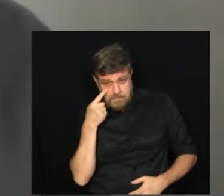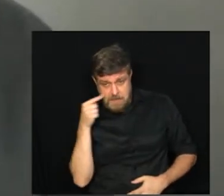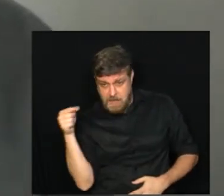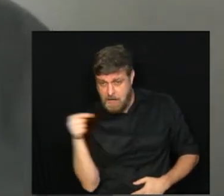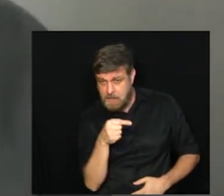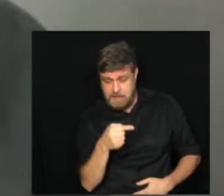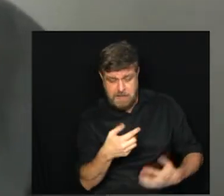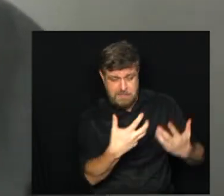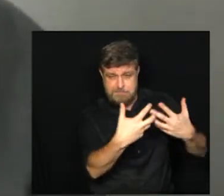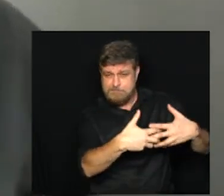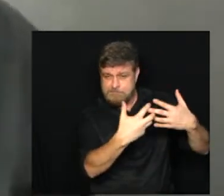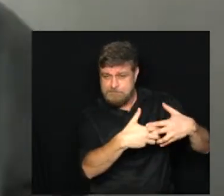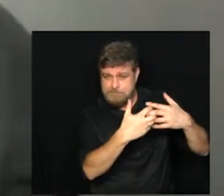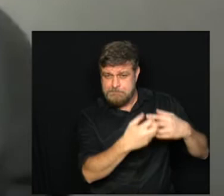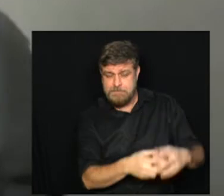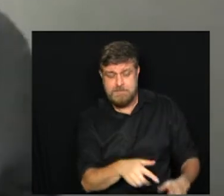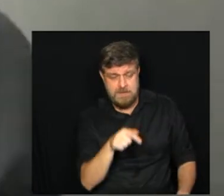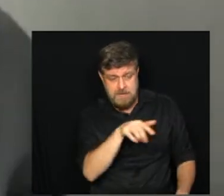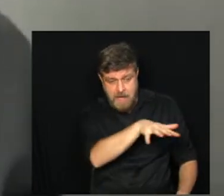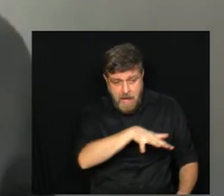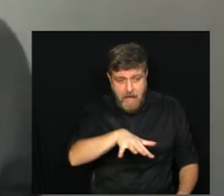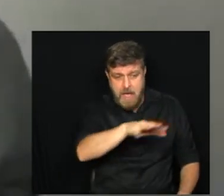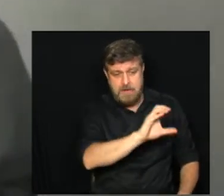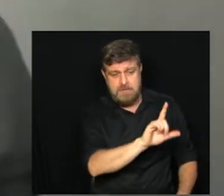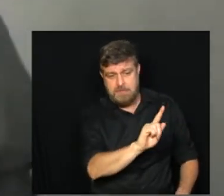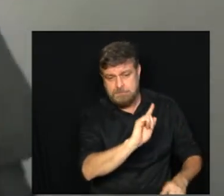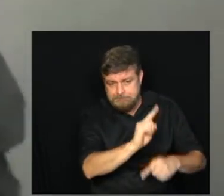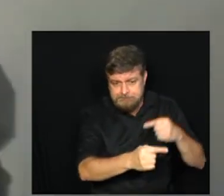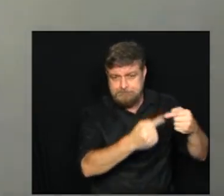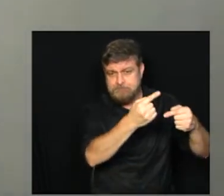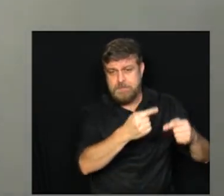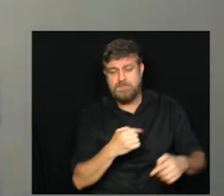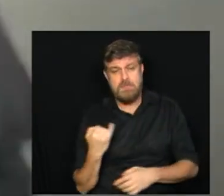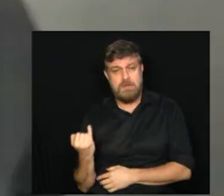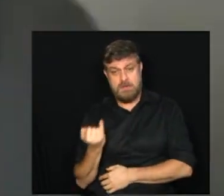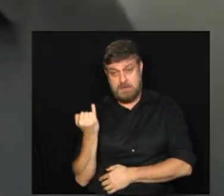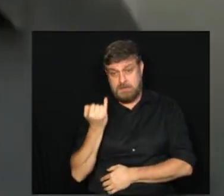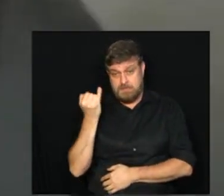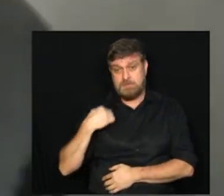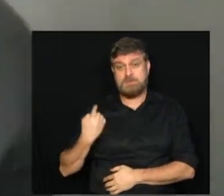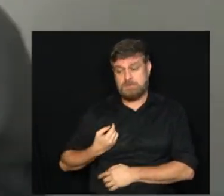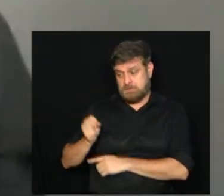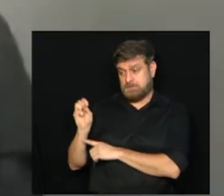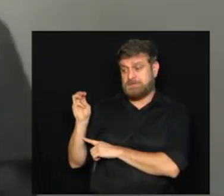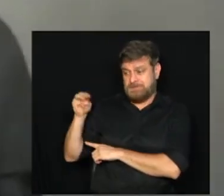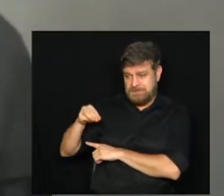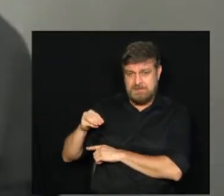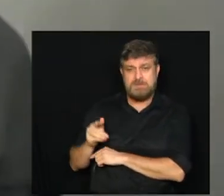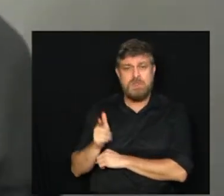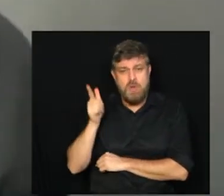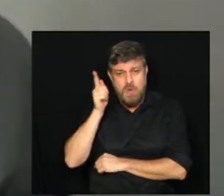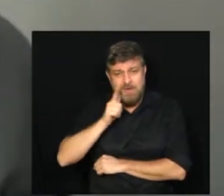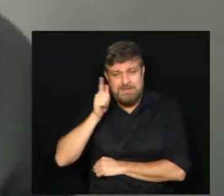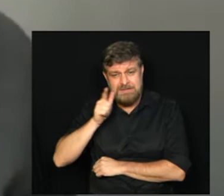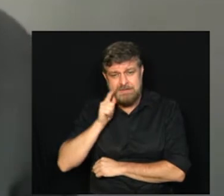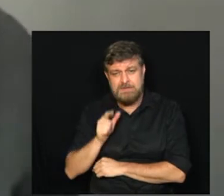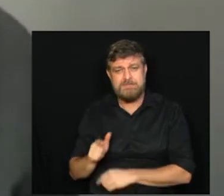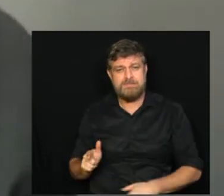isso acontecer ali, né? É muito importante, eu acho que a gente pode sim trazer todos os tipos